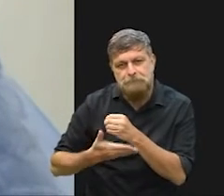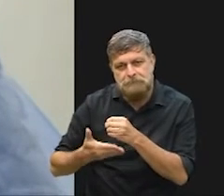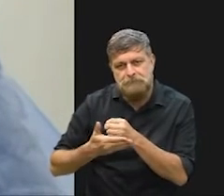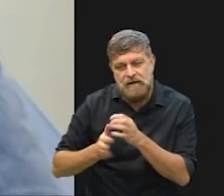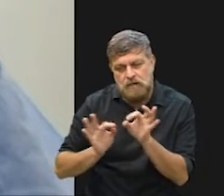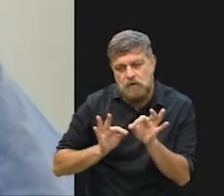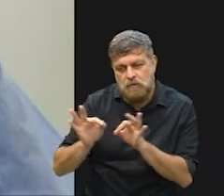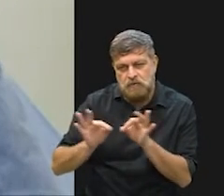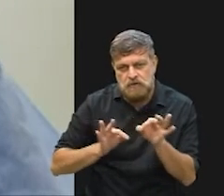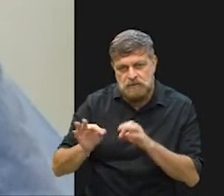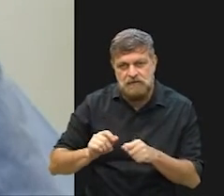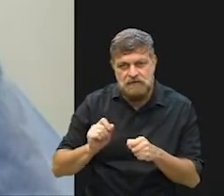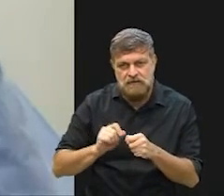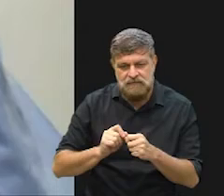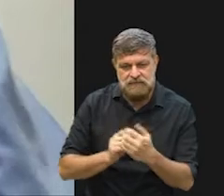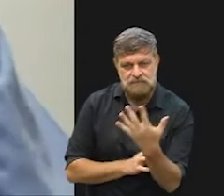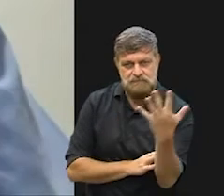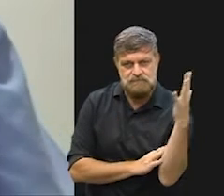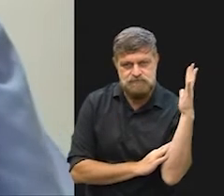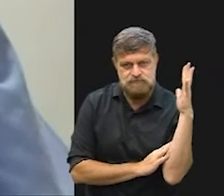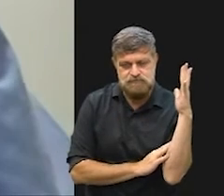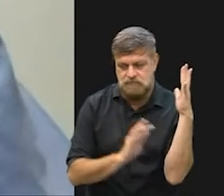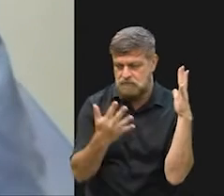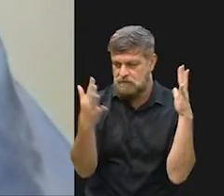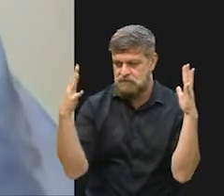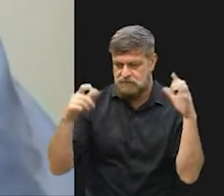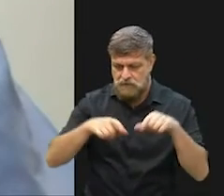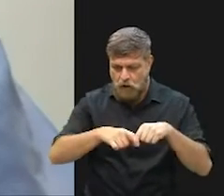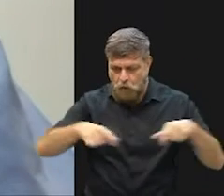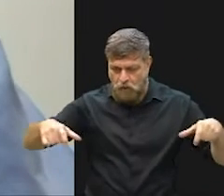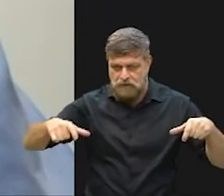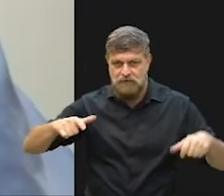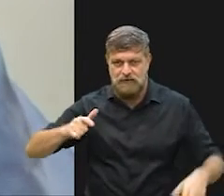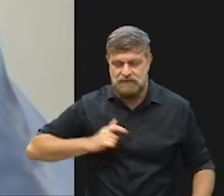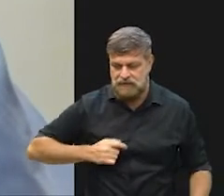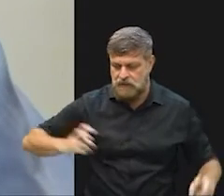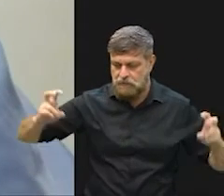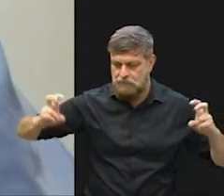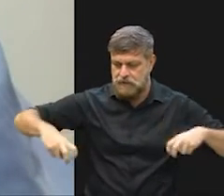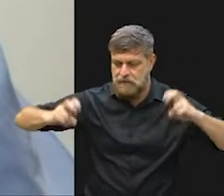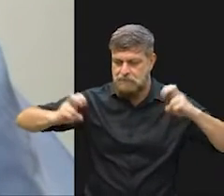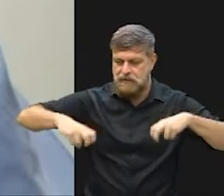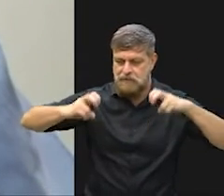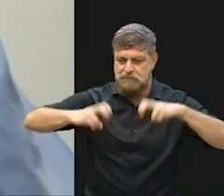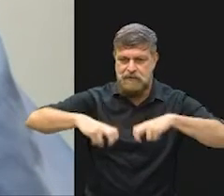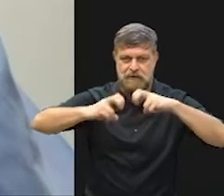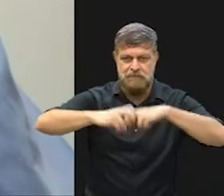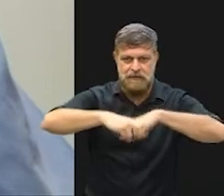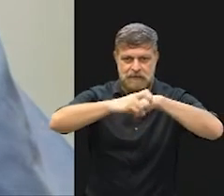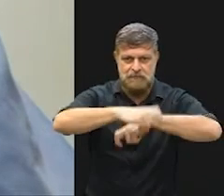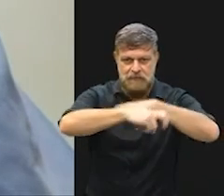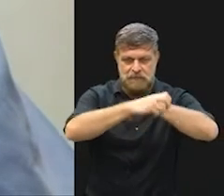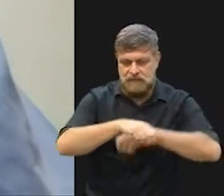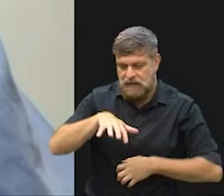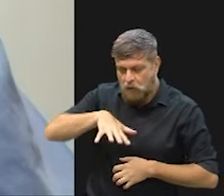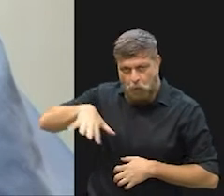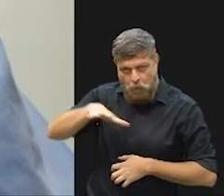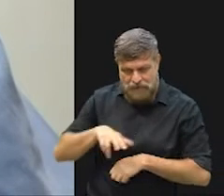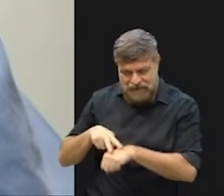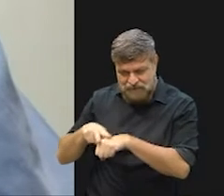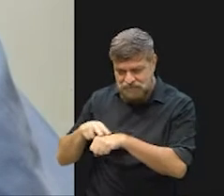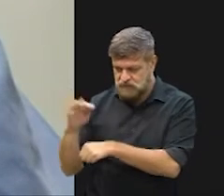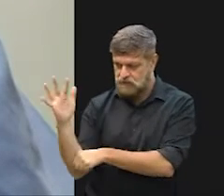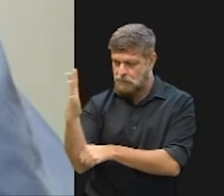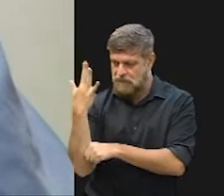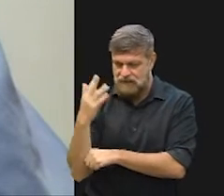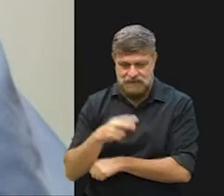desse projeto é reconectar, através de corredores de mata, que é o bioma da nossa região, os fragmentos